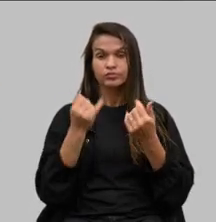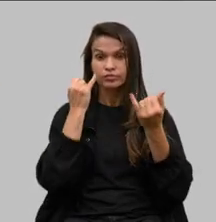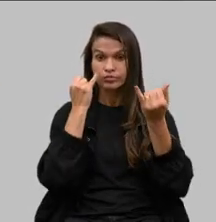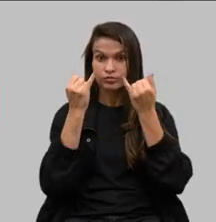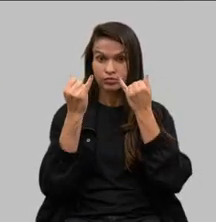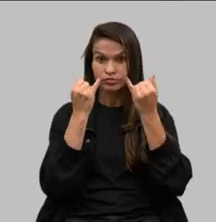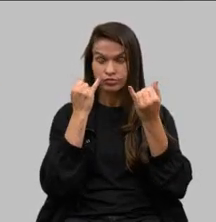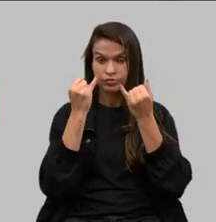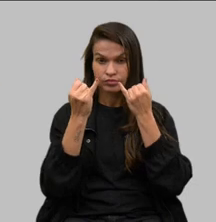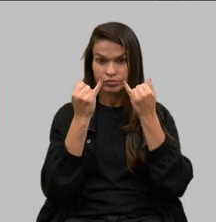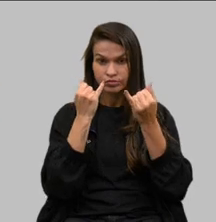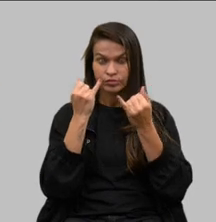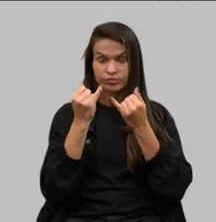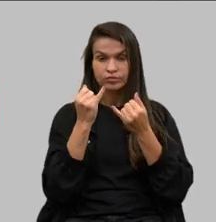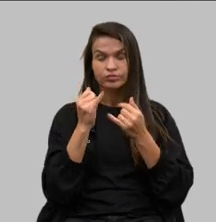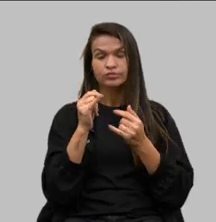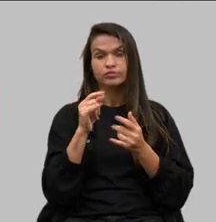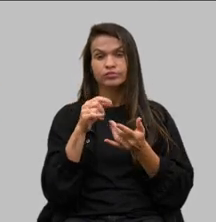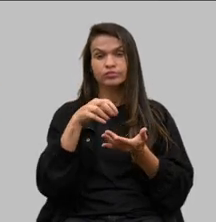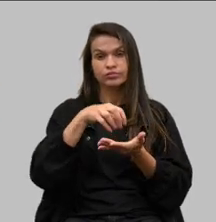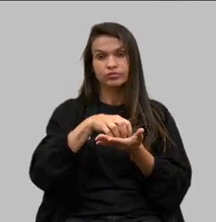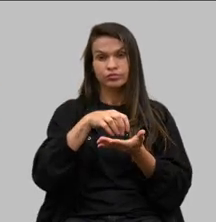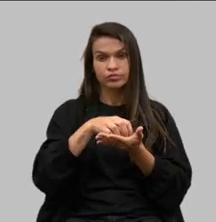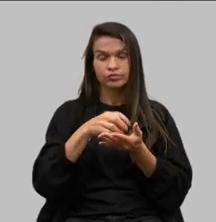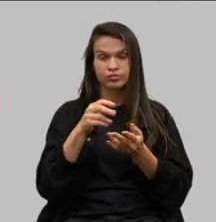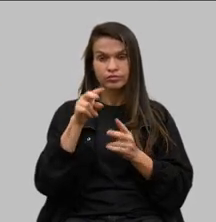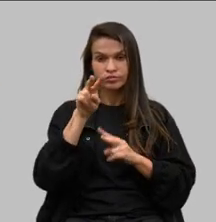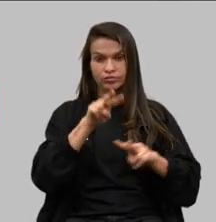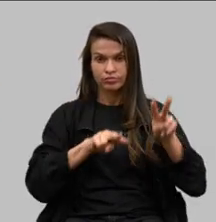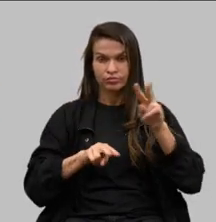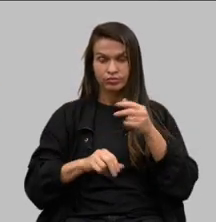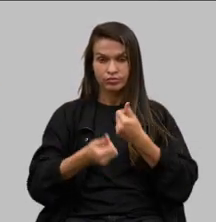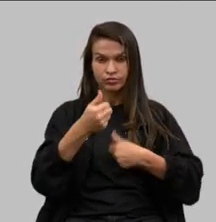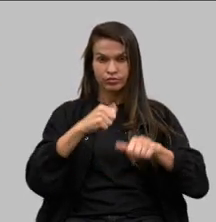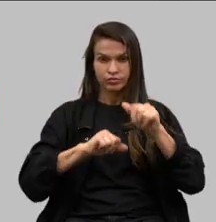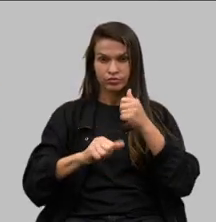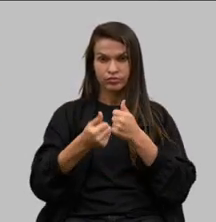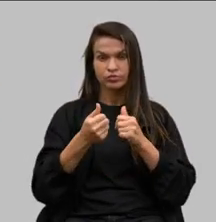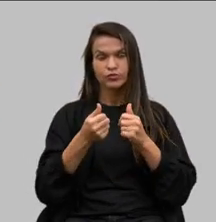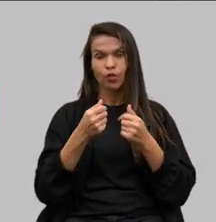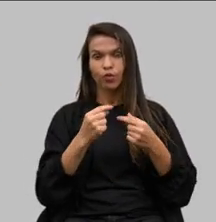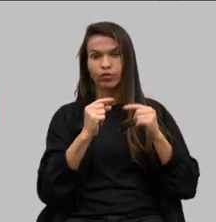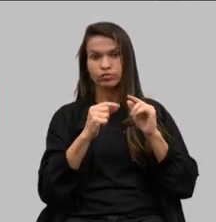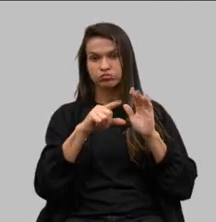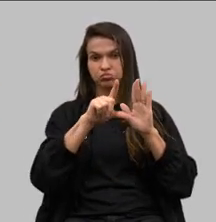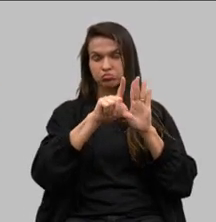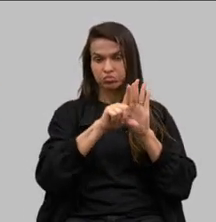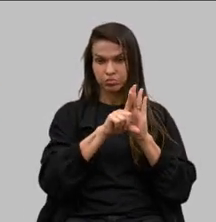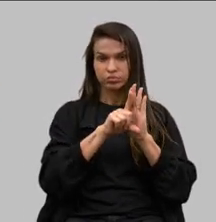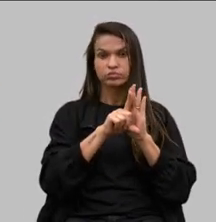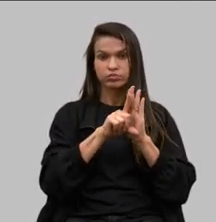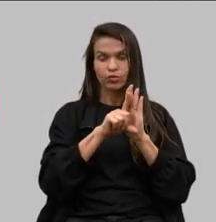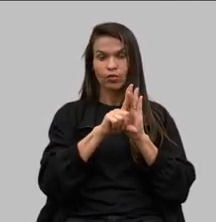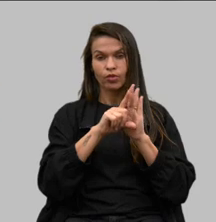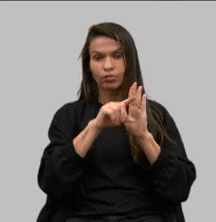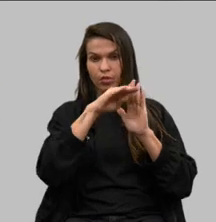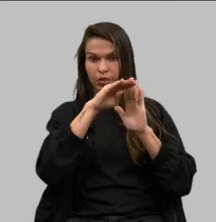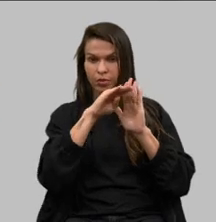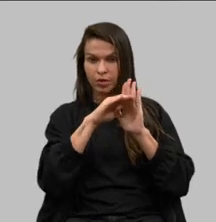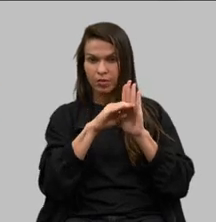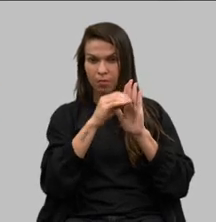eh deste desta avaliação dos autos de infração todos os autos de infração estão sendo